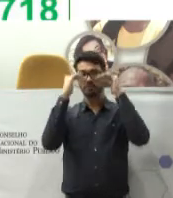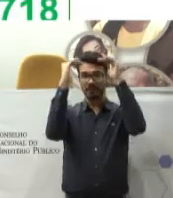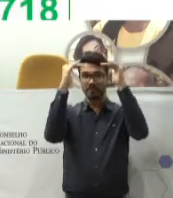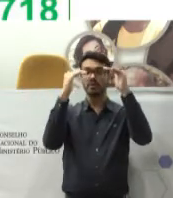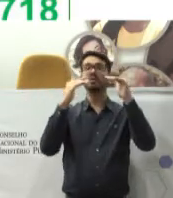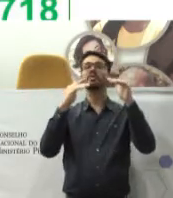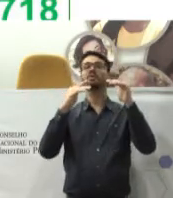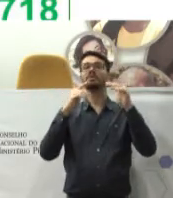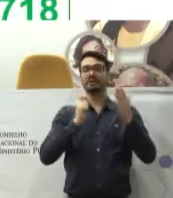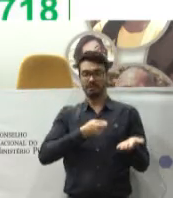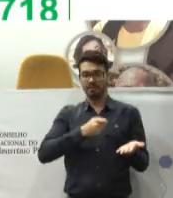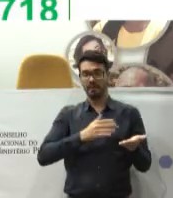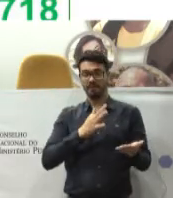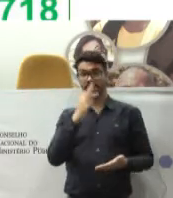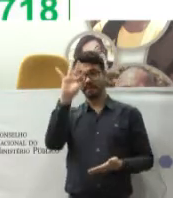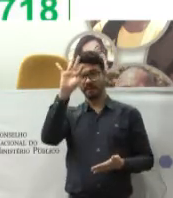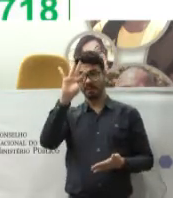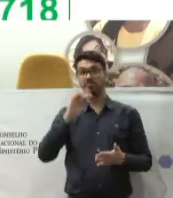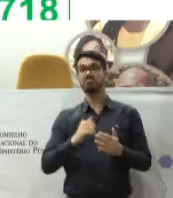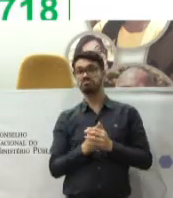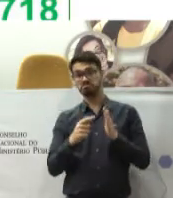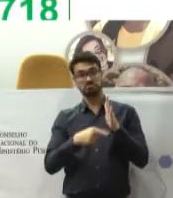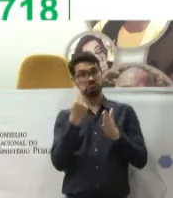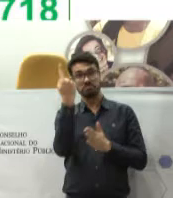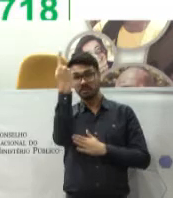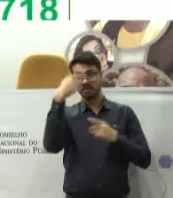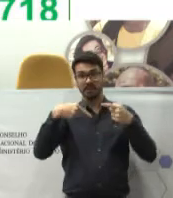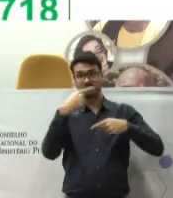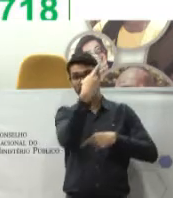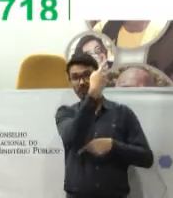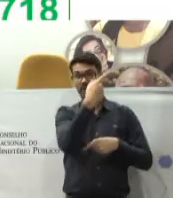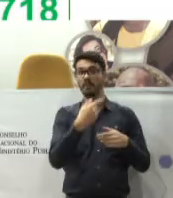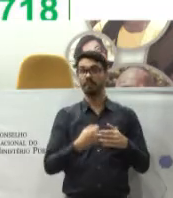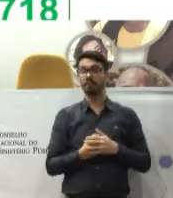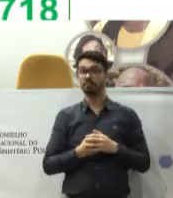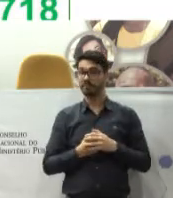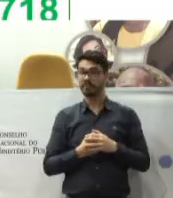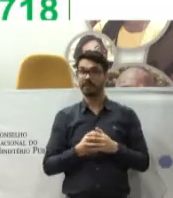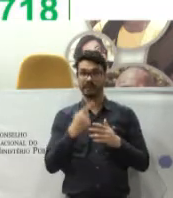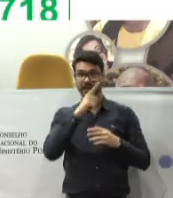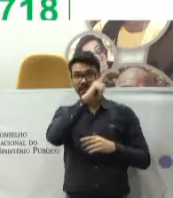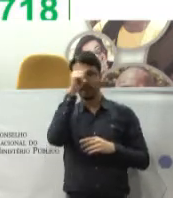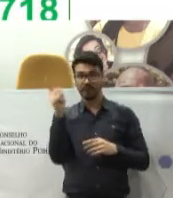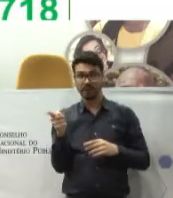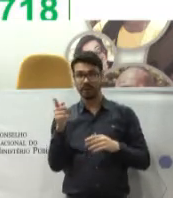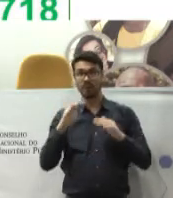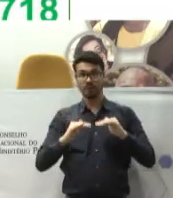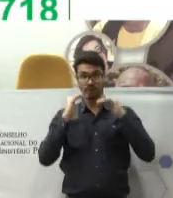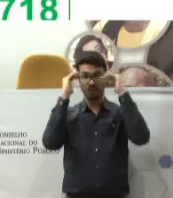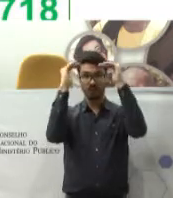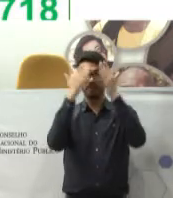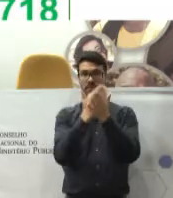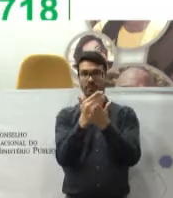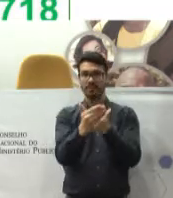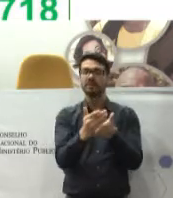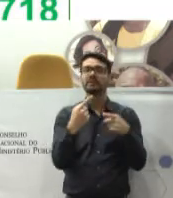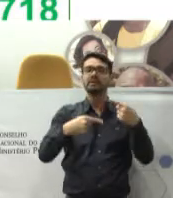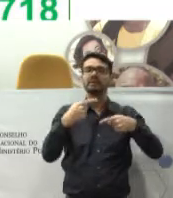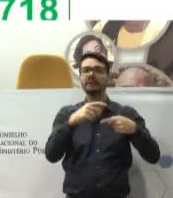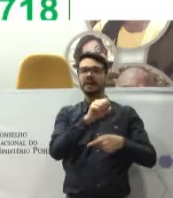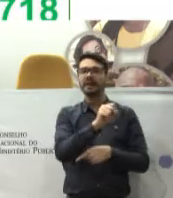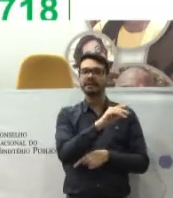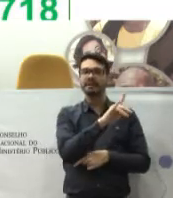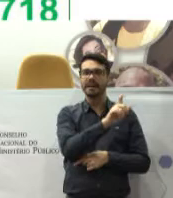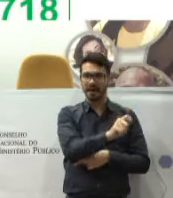cola. Foi a primeira discussão que nós tivemos. O Supremo começou a discutir na STA. Agora